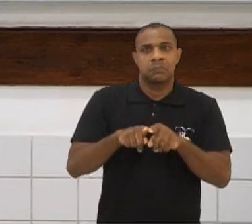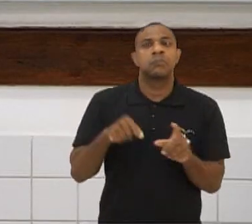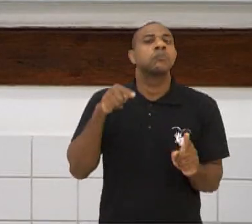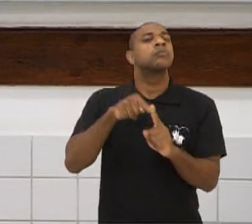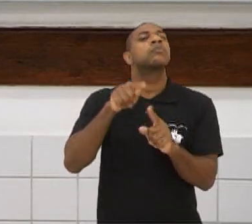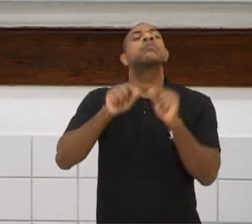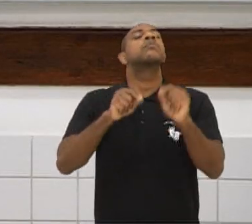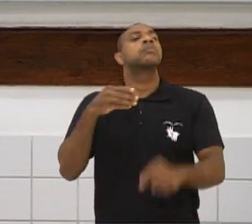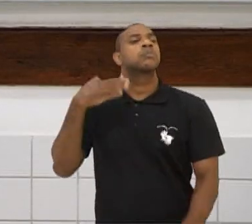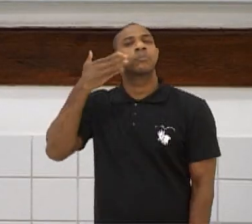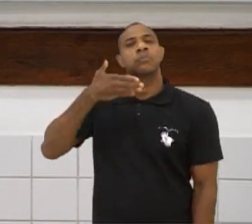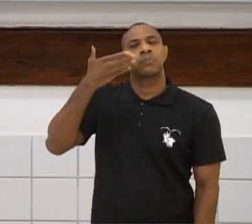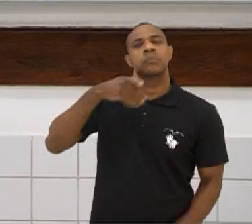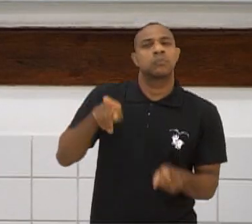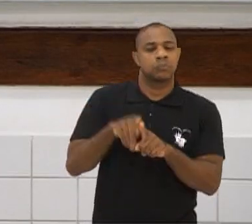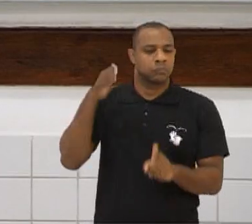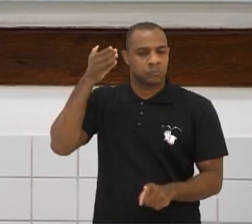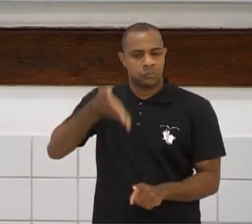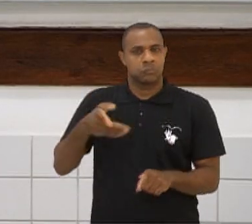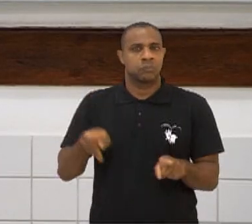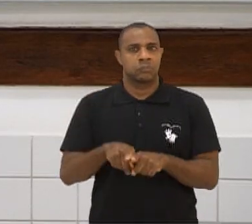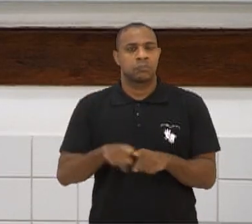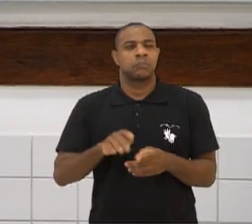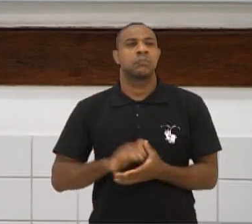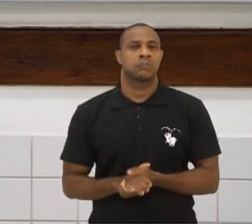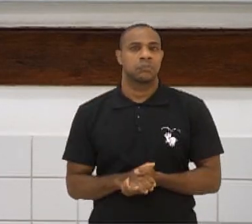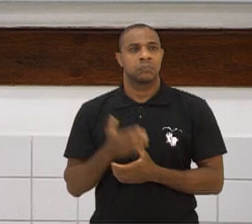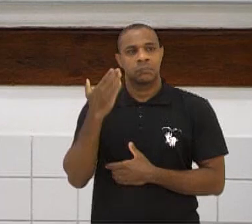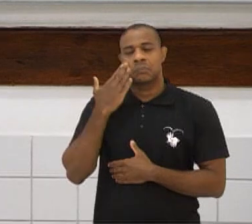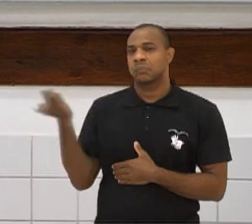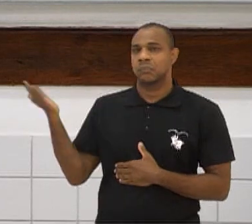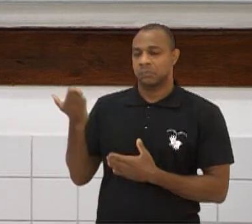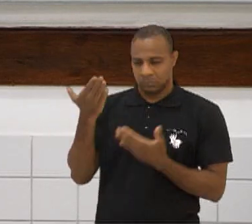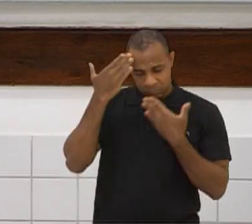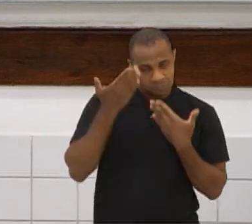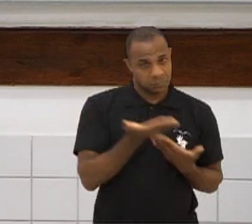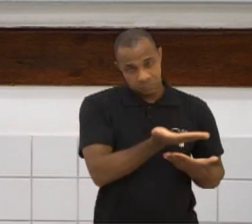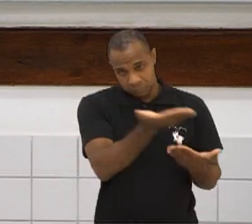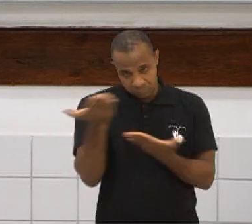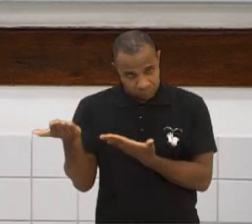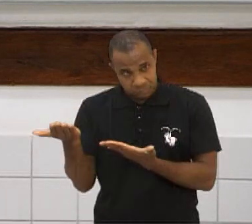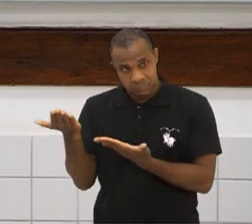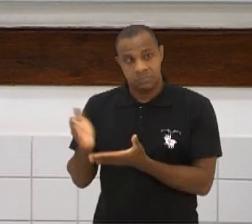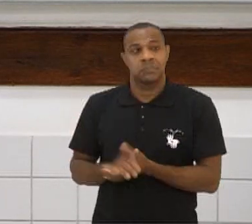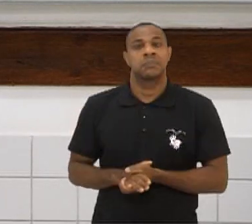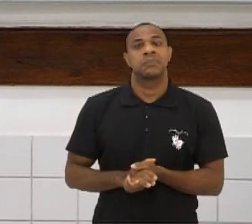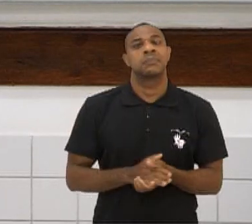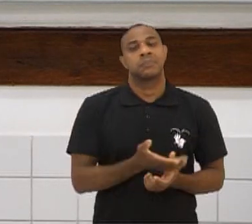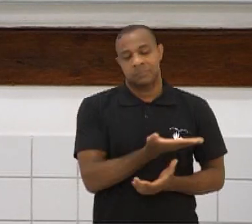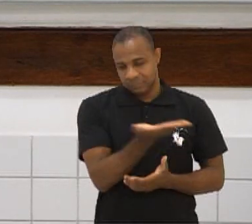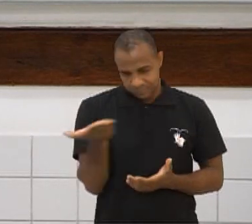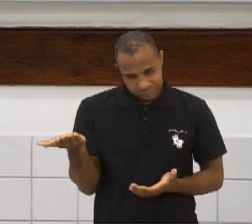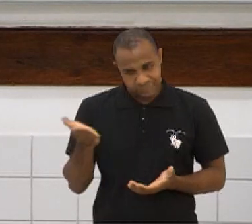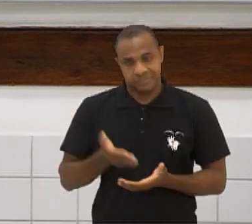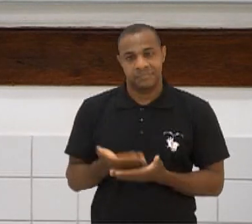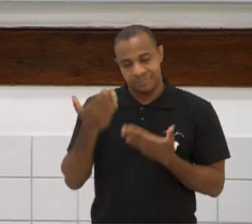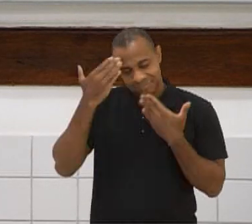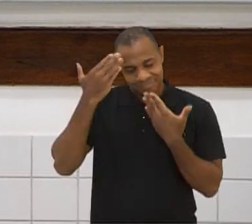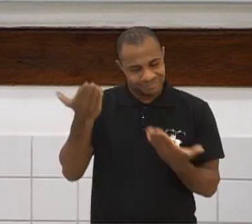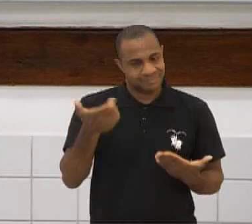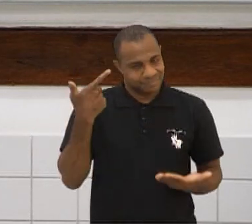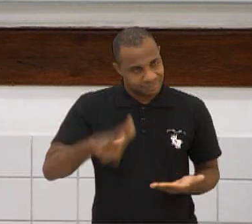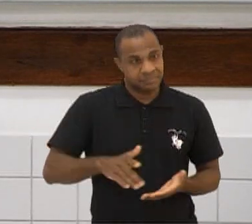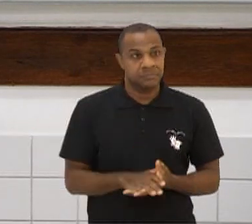discurso, né, revisamos os discursos direto e indireto. Agradeço imensamente, mais uma vez, pela participação de vocês, né,